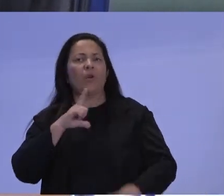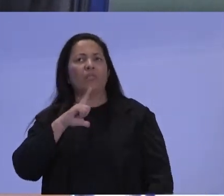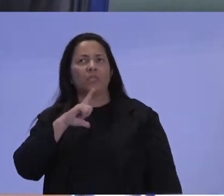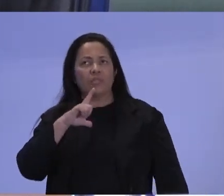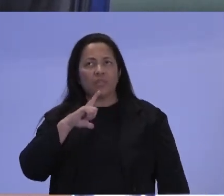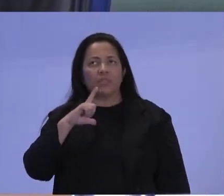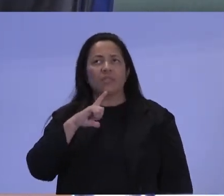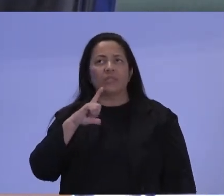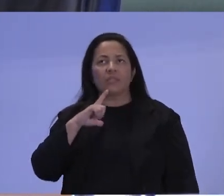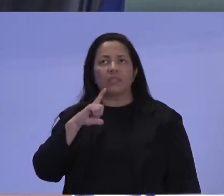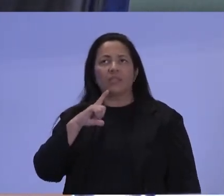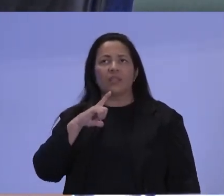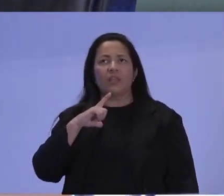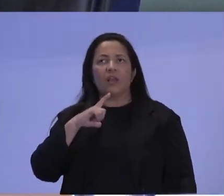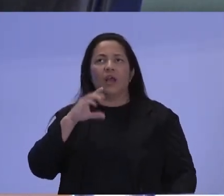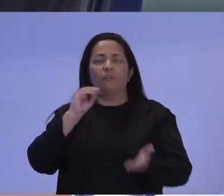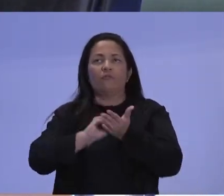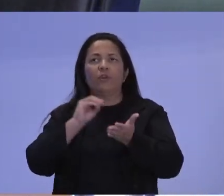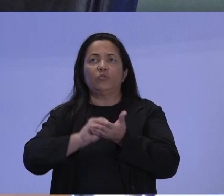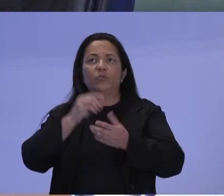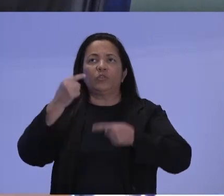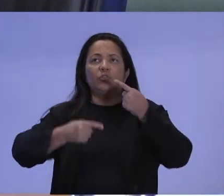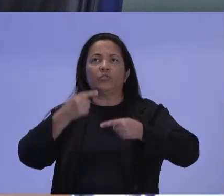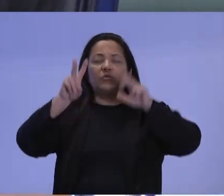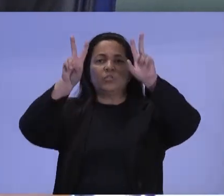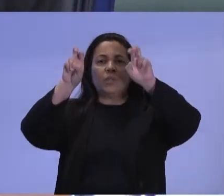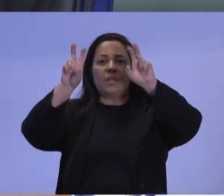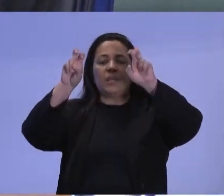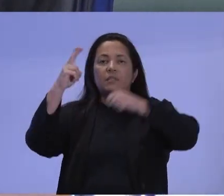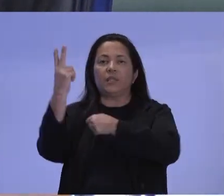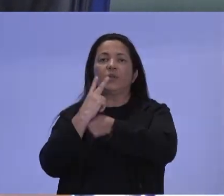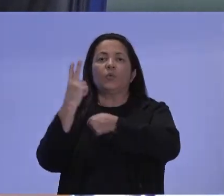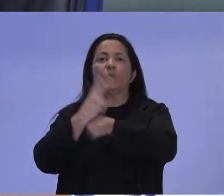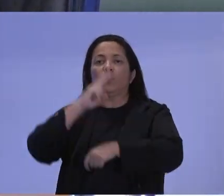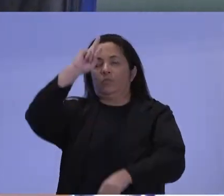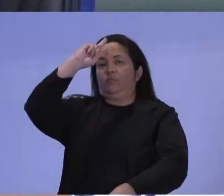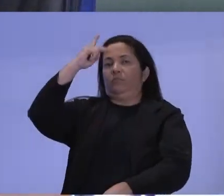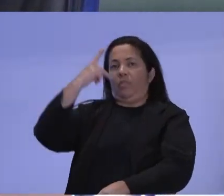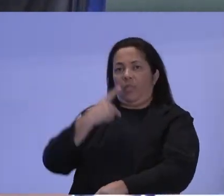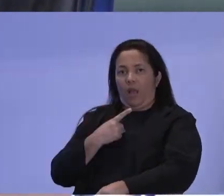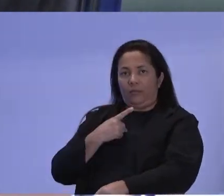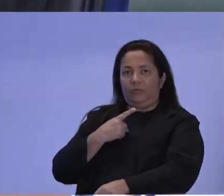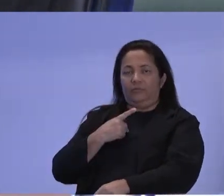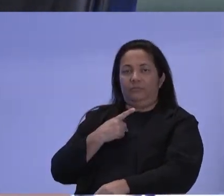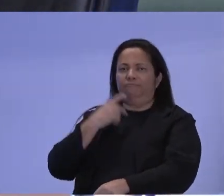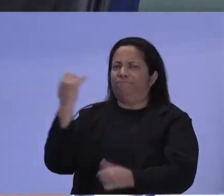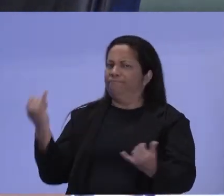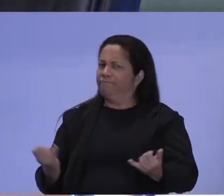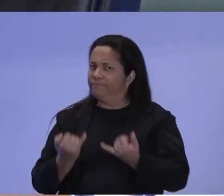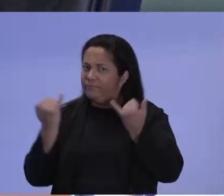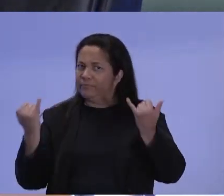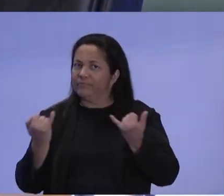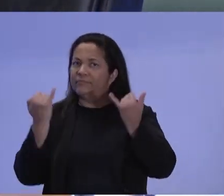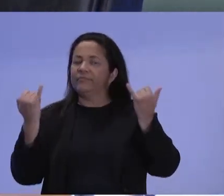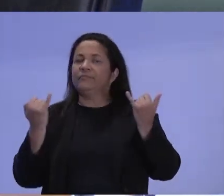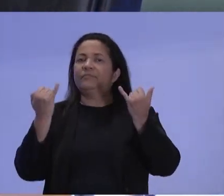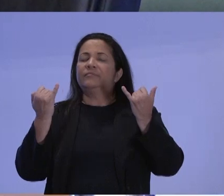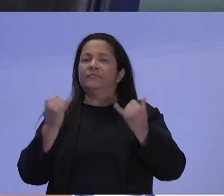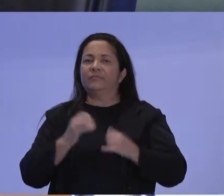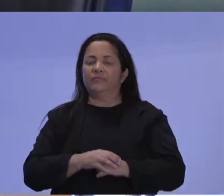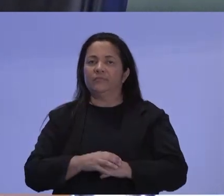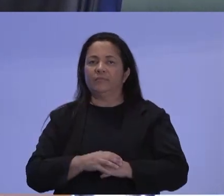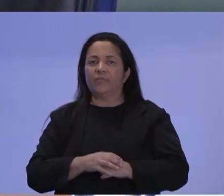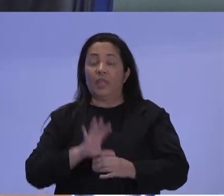o autocuidado. O autocuidado ele merece uma atenção específica, aonde